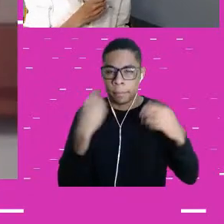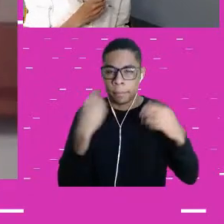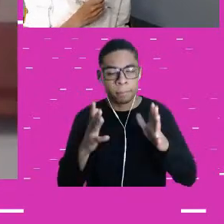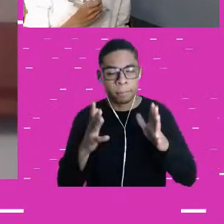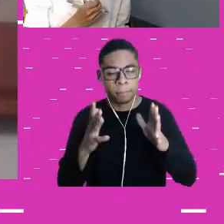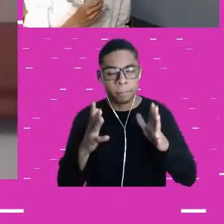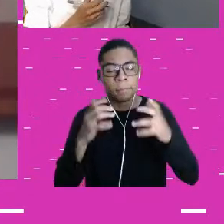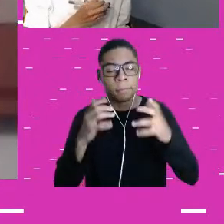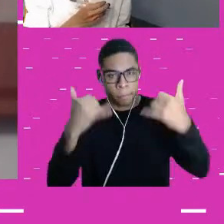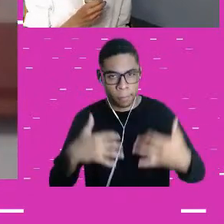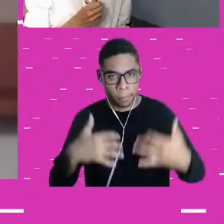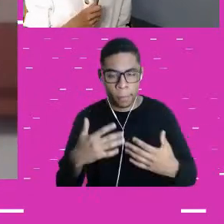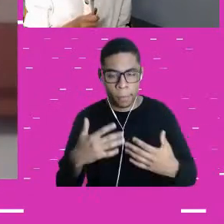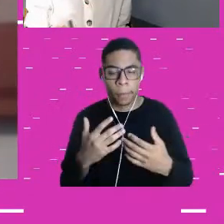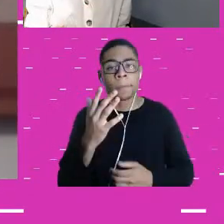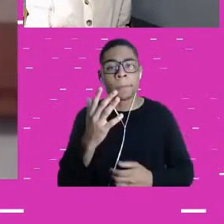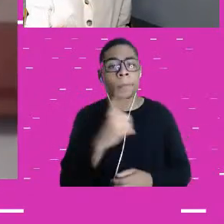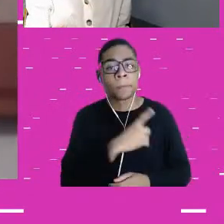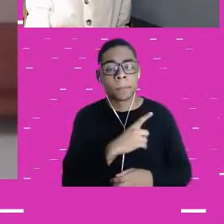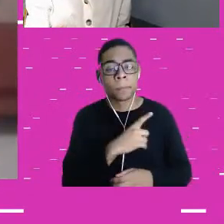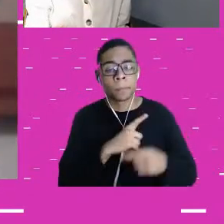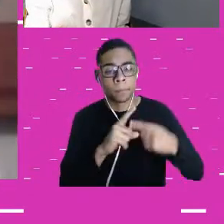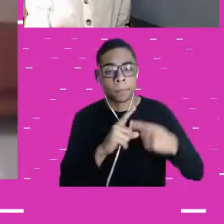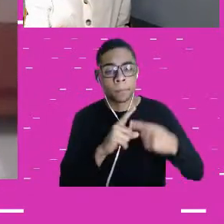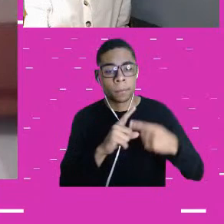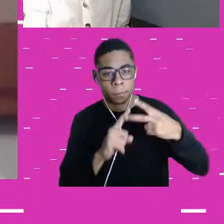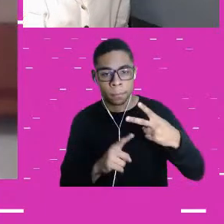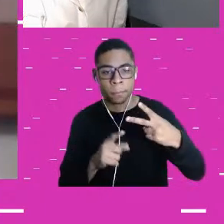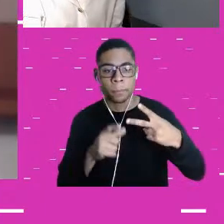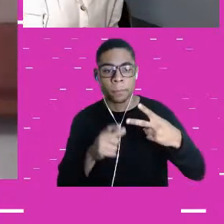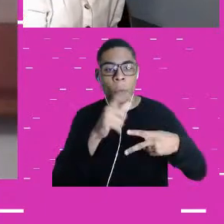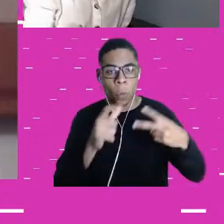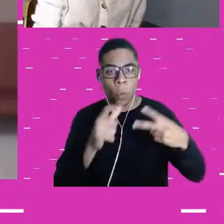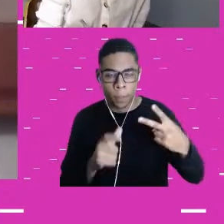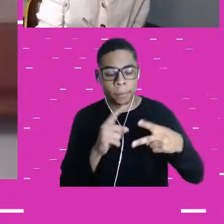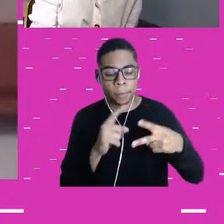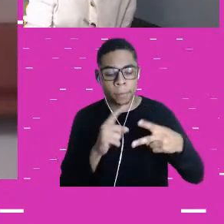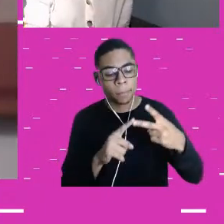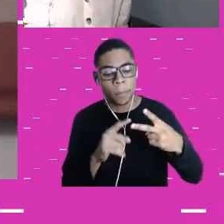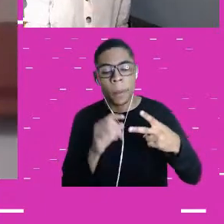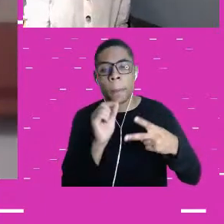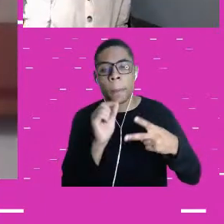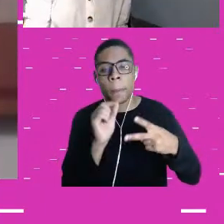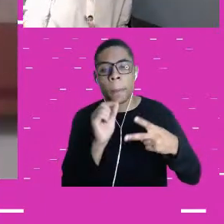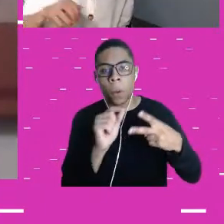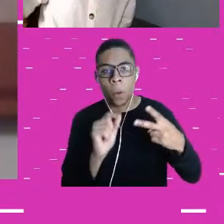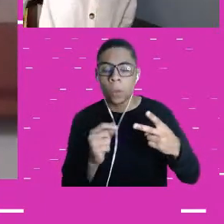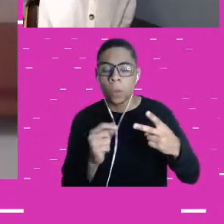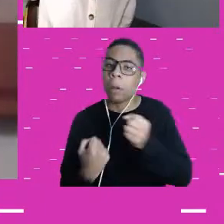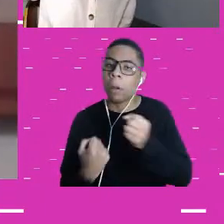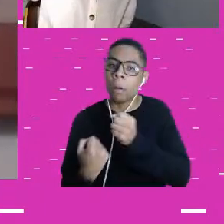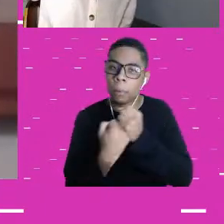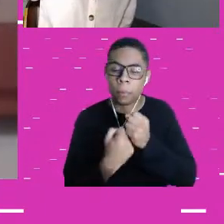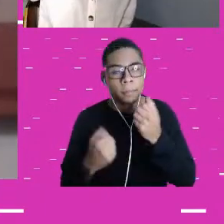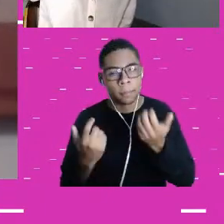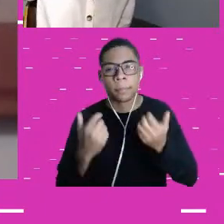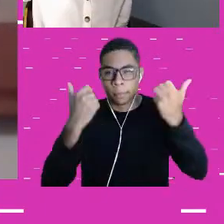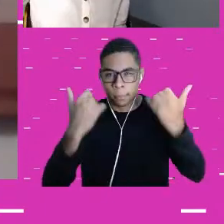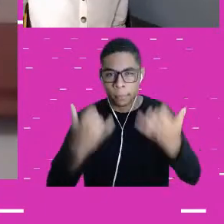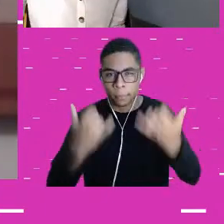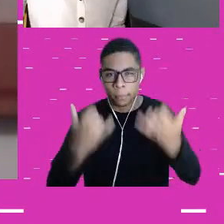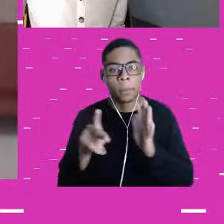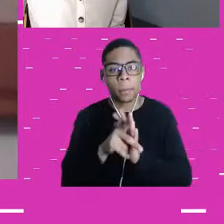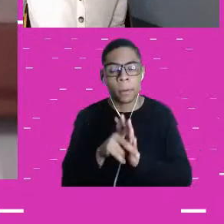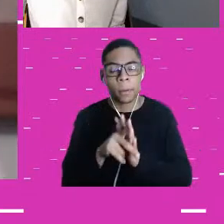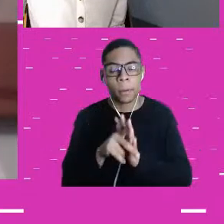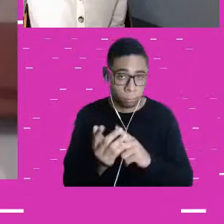lugares, né, esses dois pontos de apoio, por assim dizer, da concepção, que é um de fato sair do palco